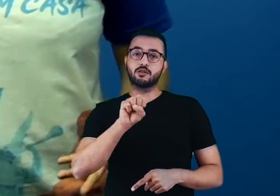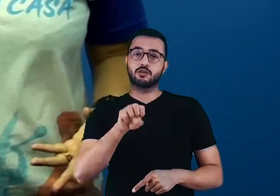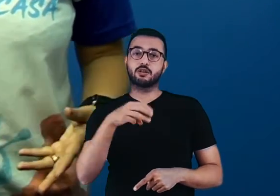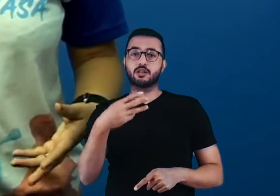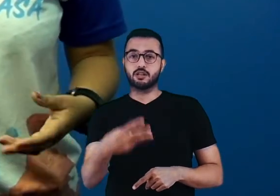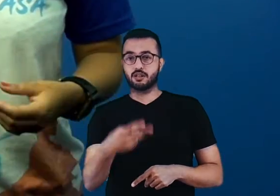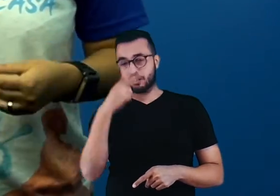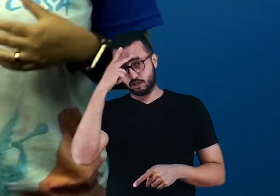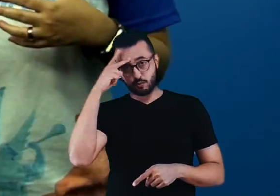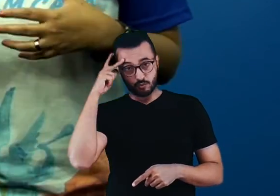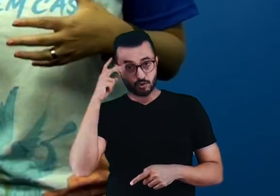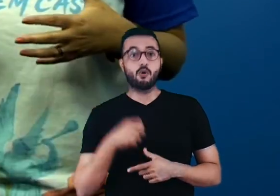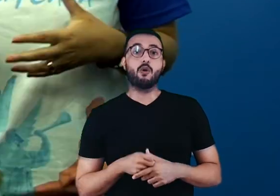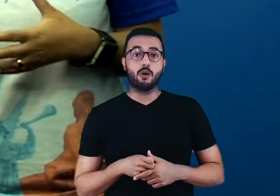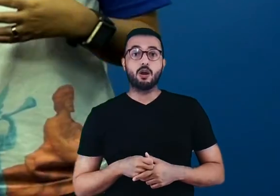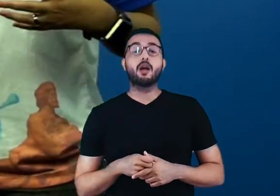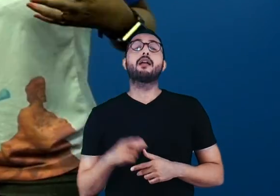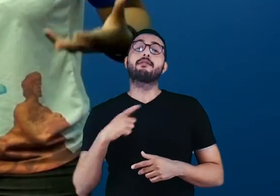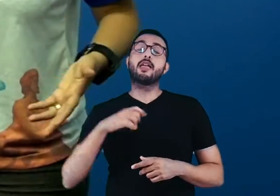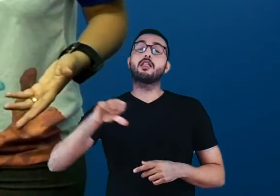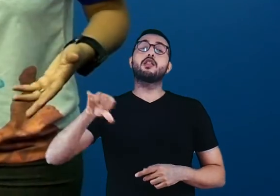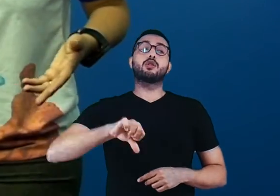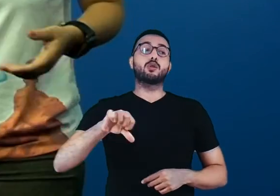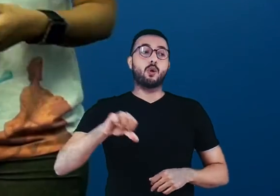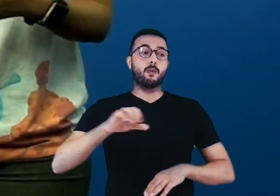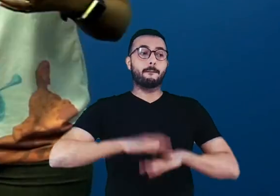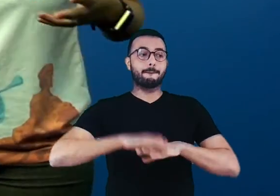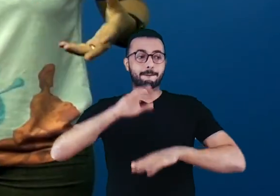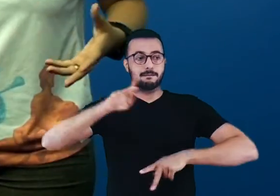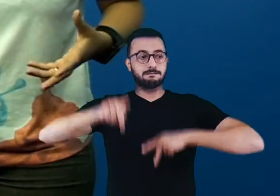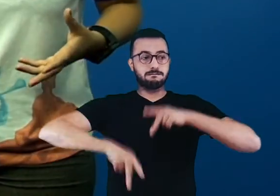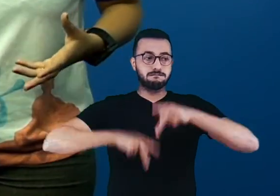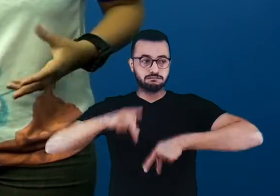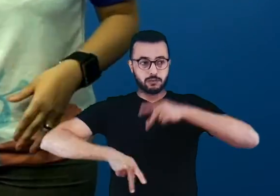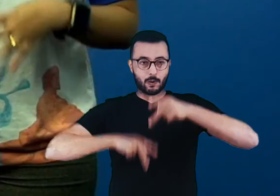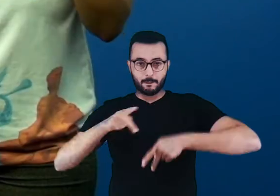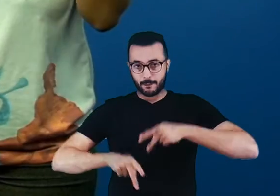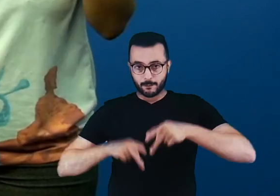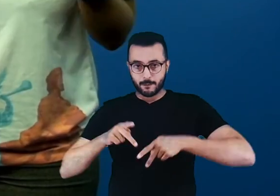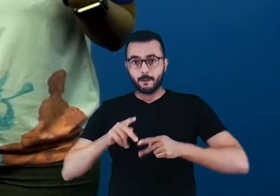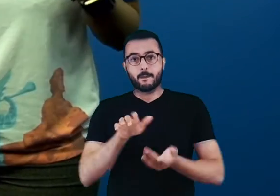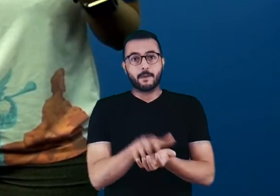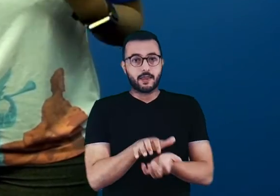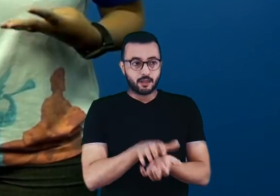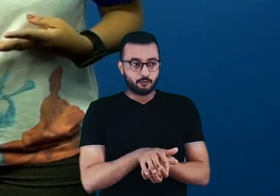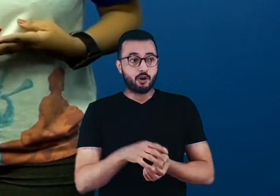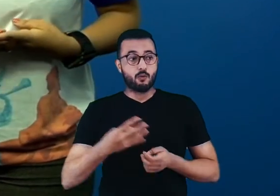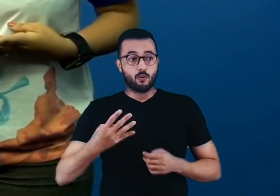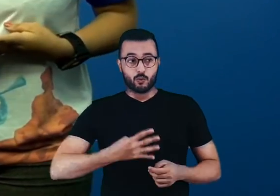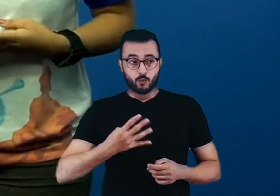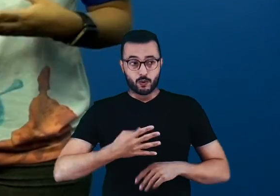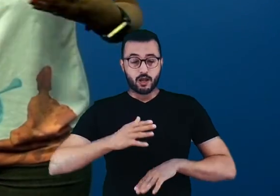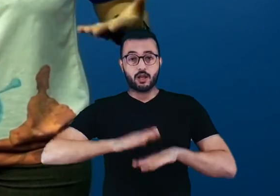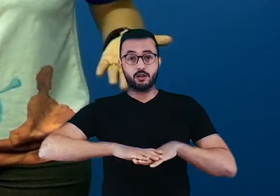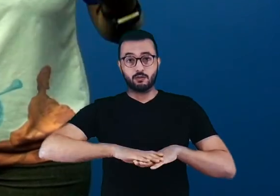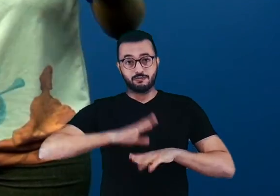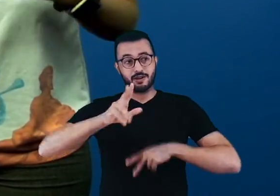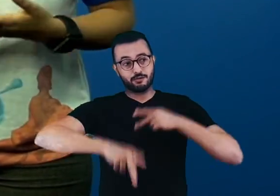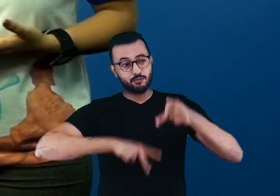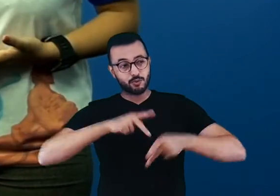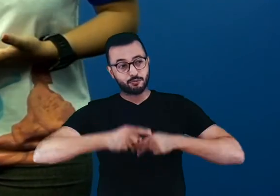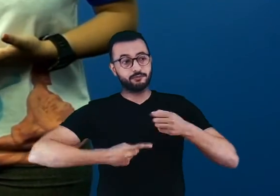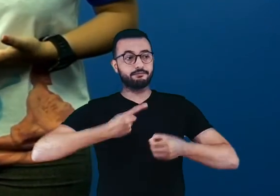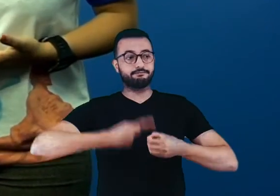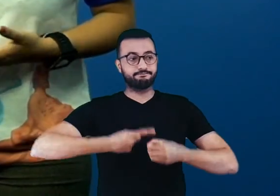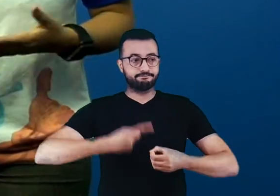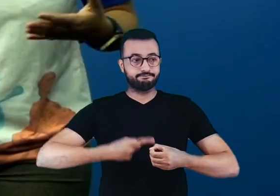139.583 habitantes, sendo o 9º mais populoso município pernambucano e o 4º mais populoso do